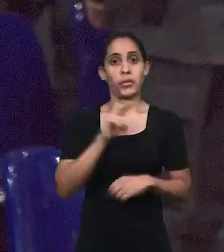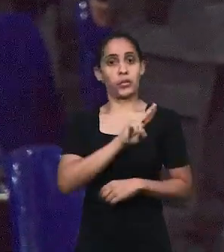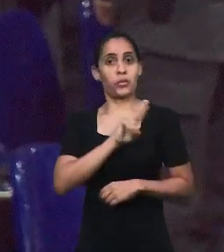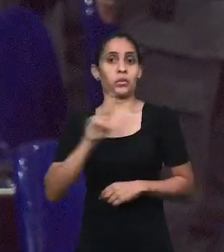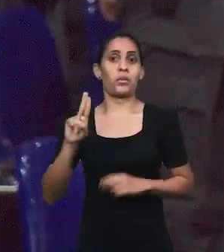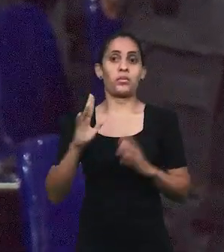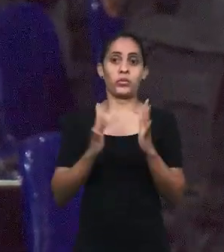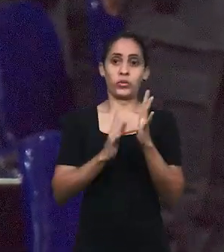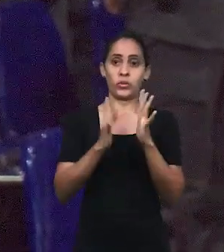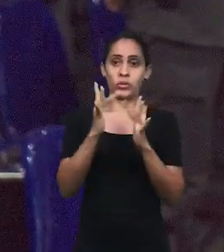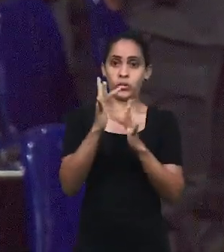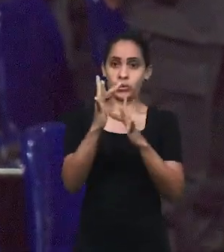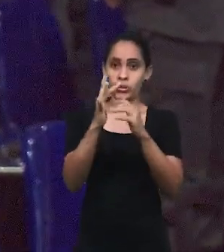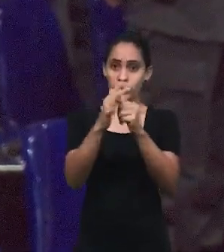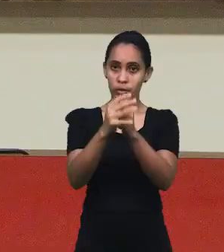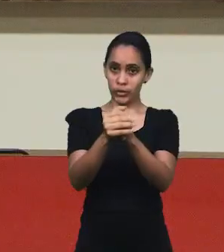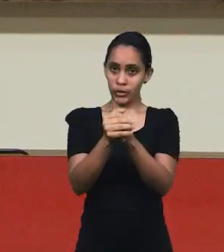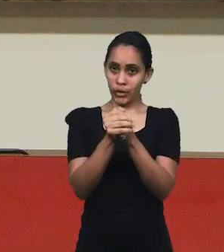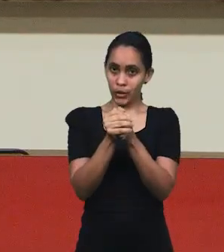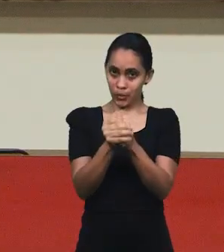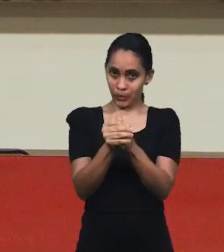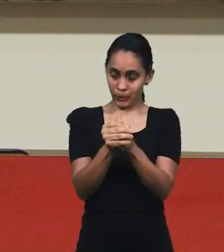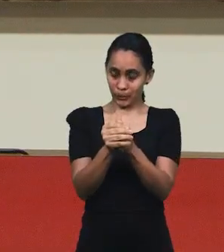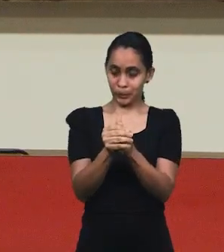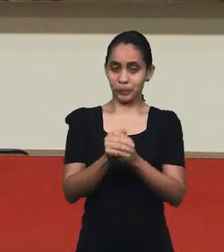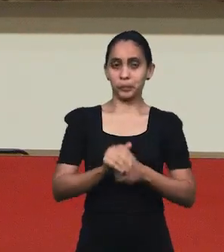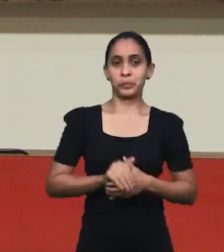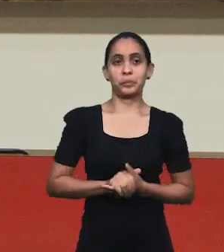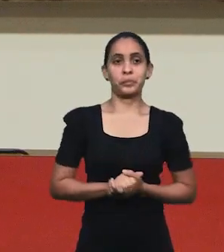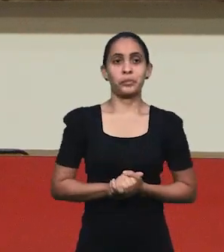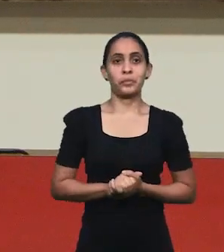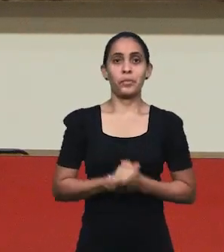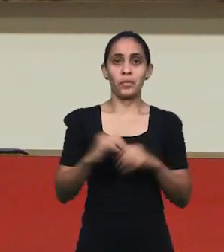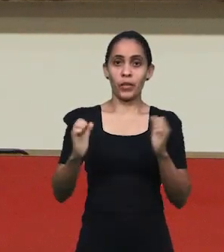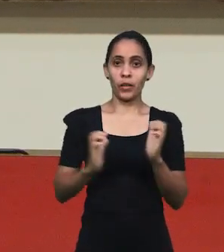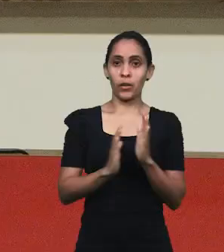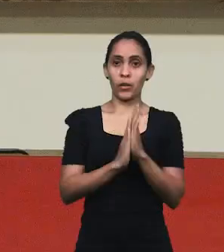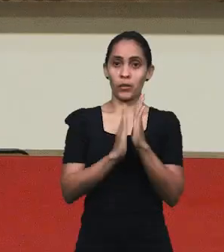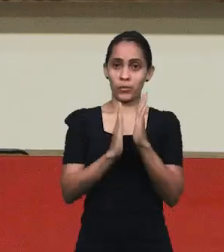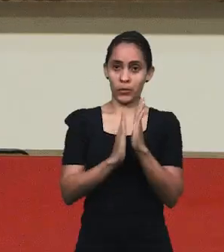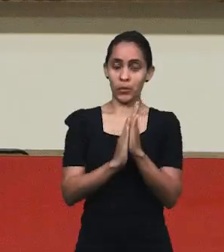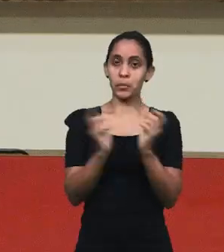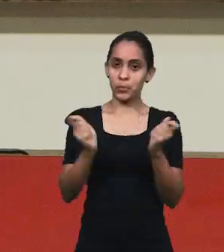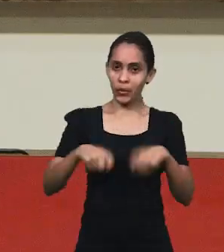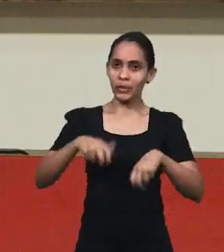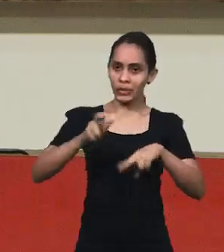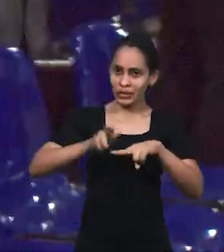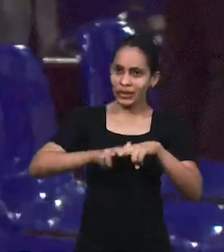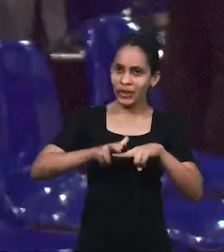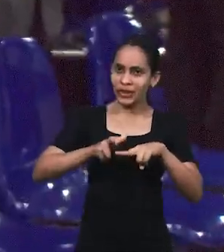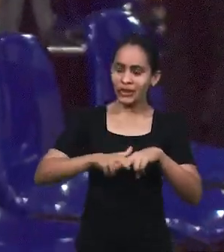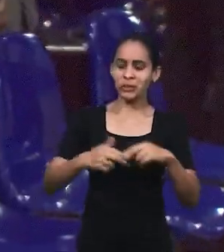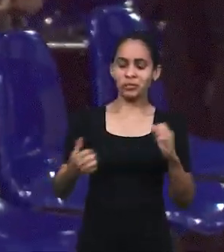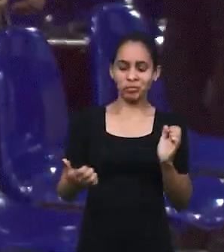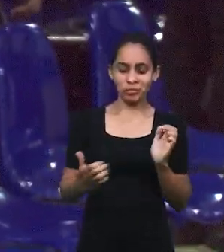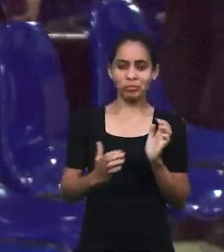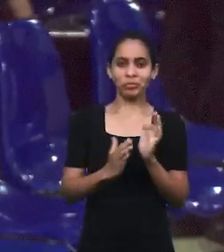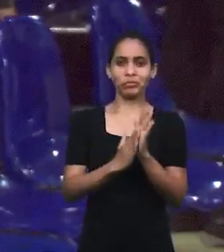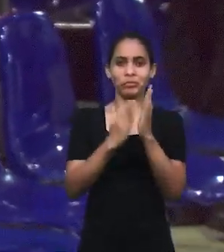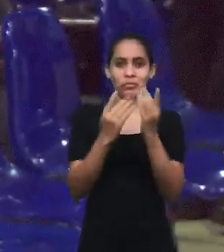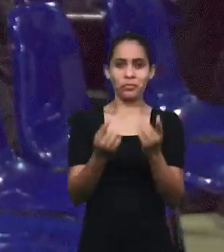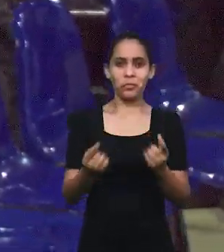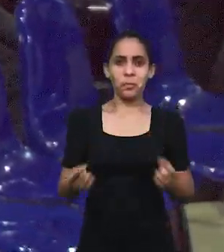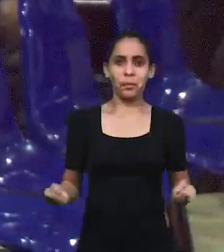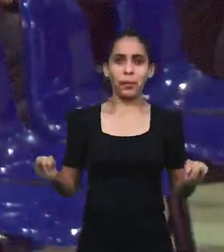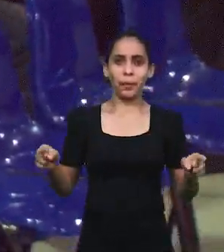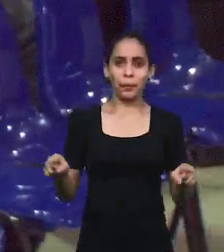te fazemos em nome do Senhor Jesus. Amém. Podeis assentar.